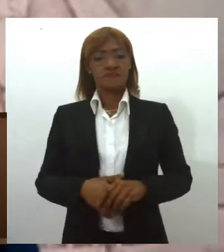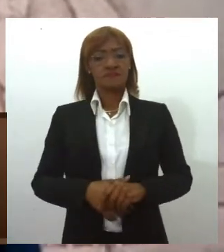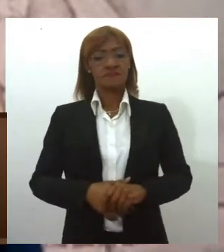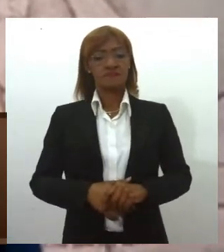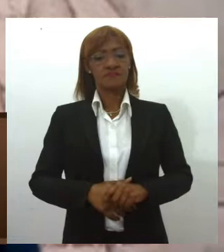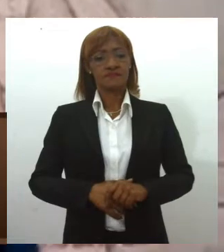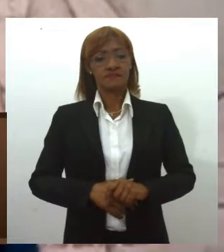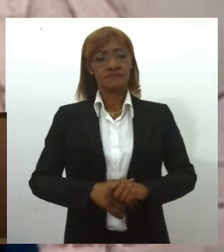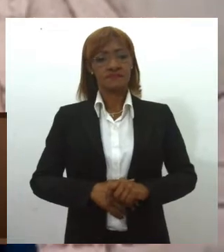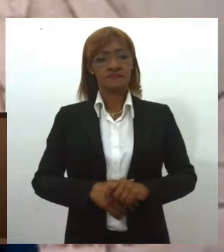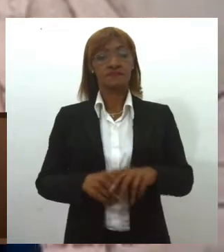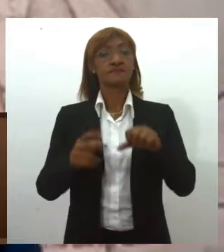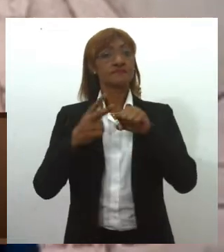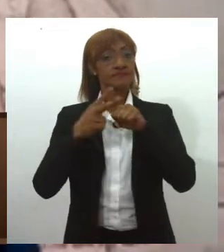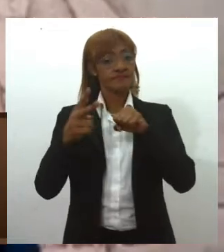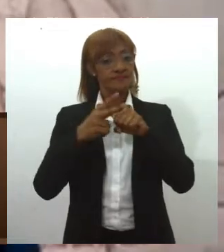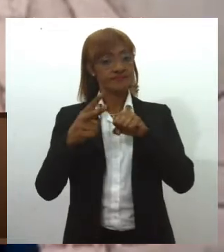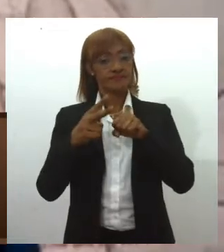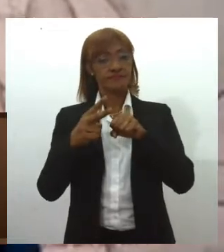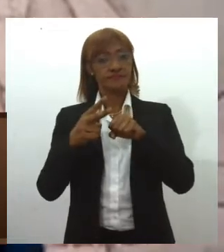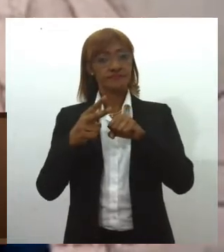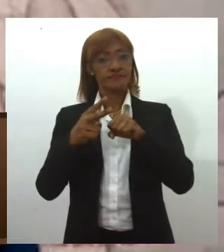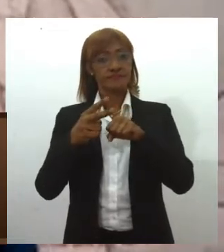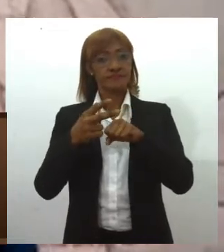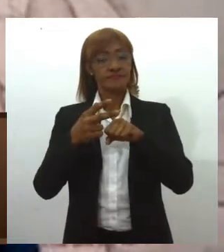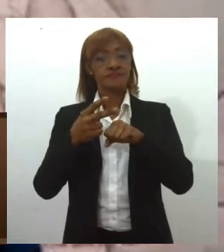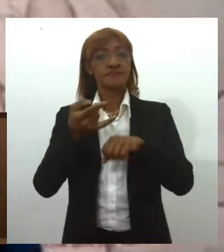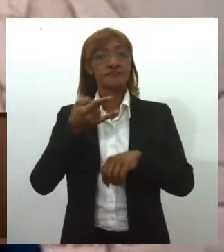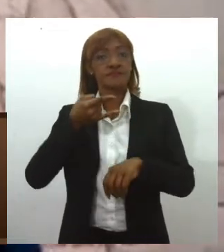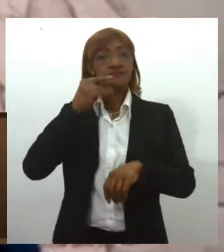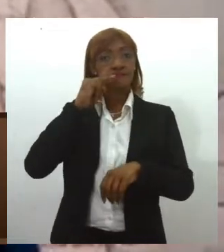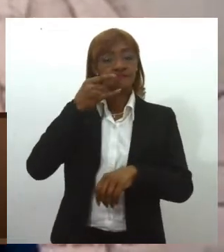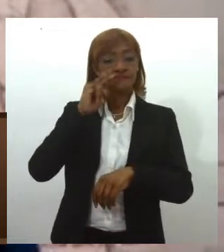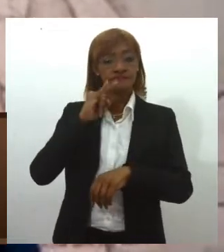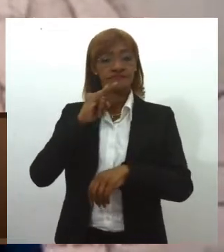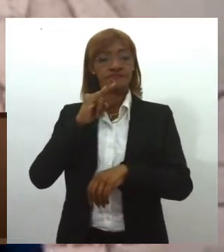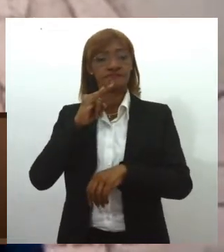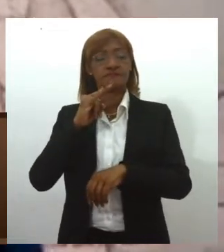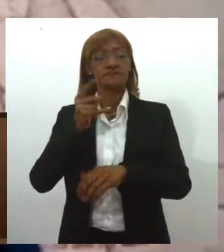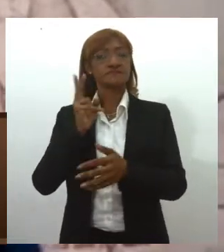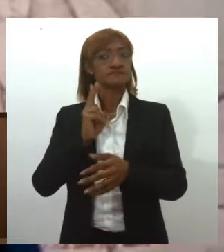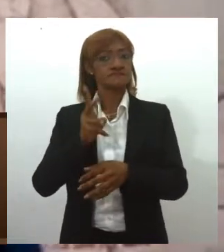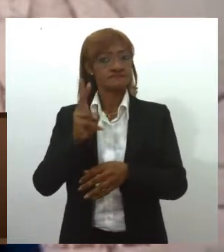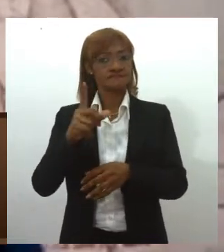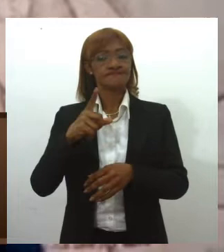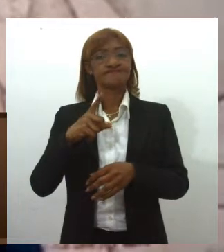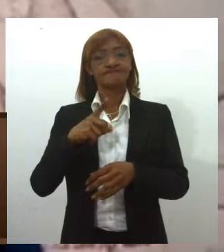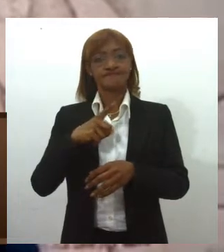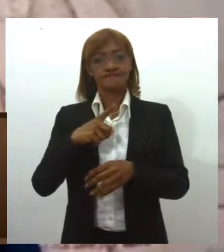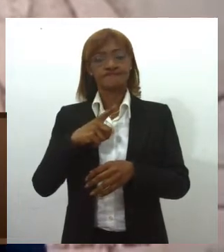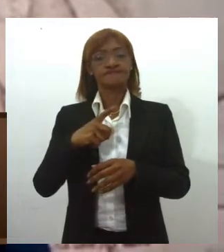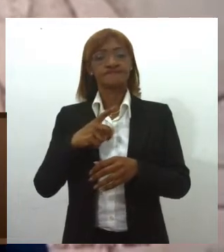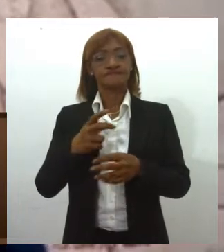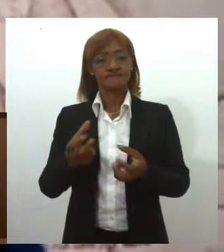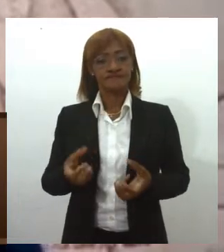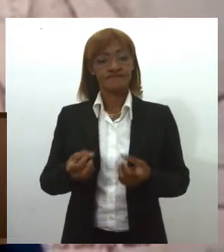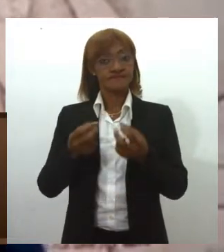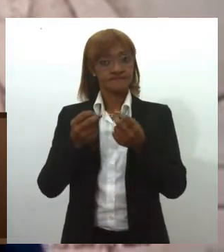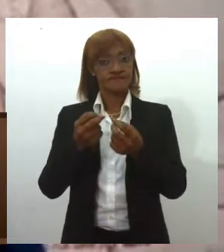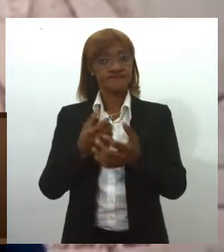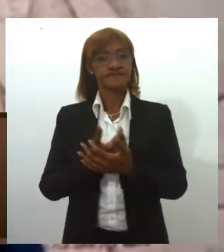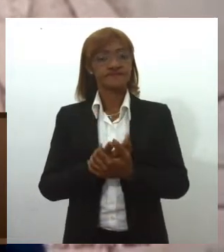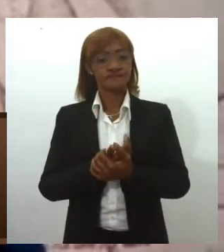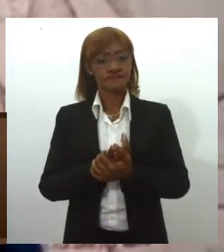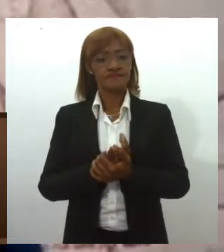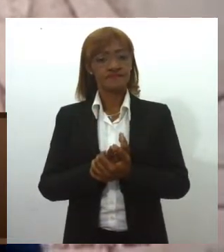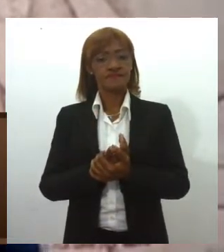E cigarro e álcool são sempre envolvidos na maioria dos cânceres e eles têm a sua participação também, porém